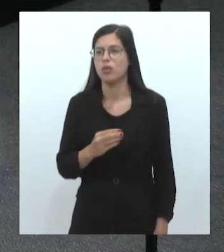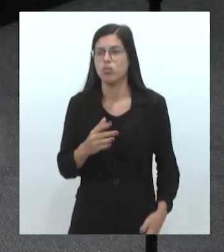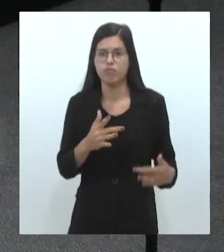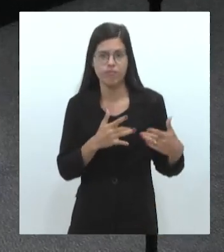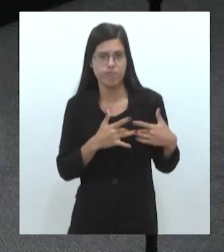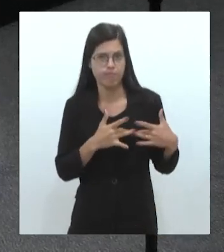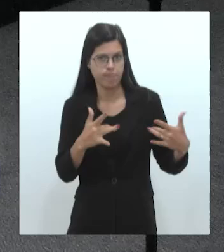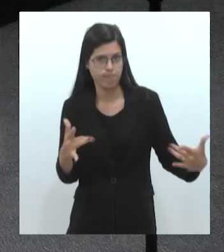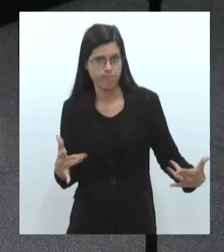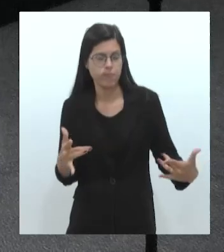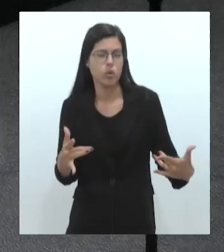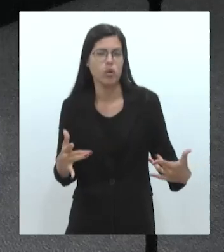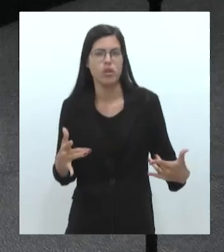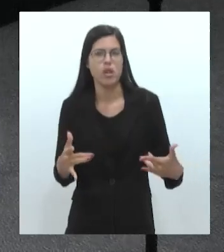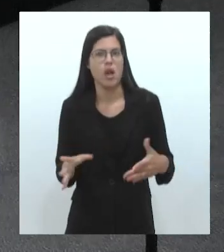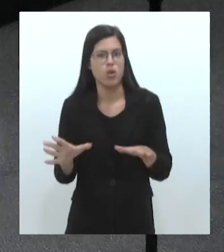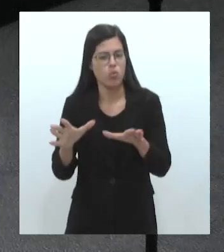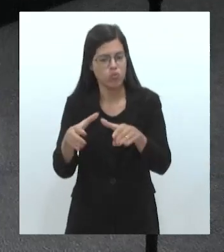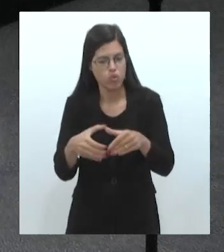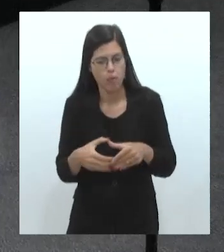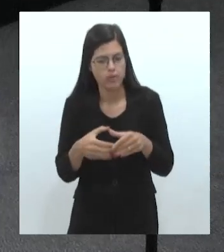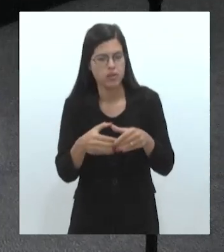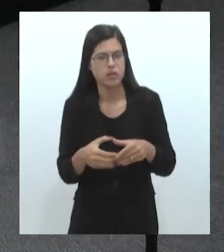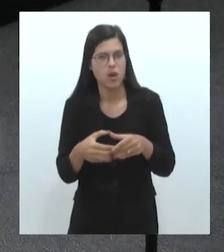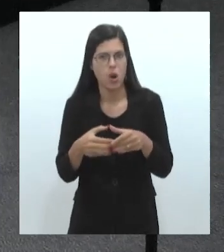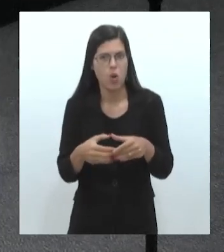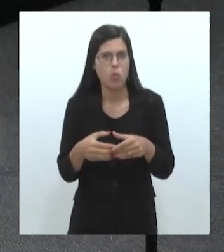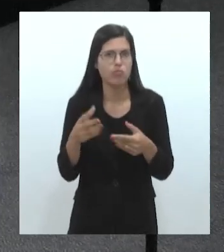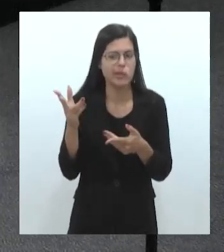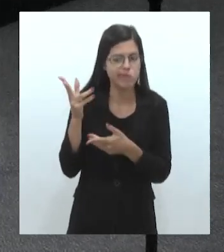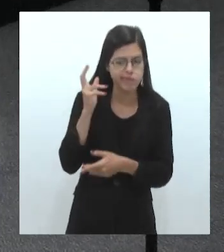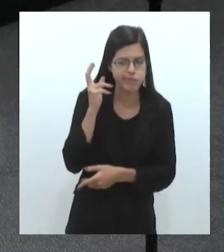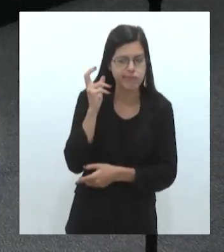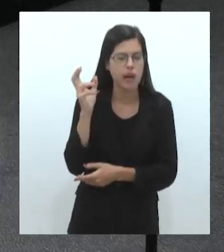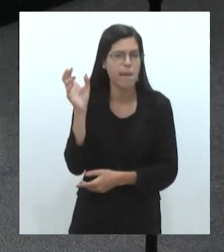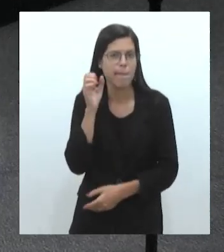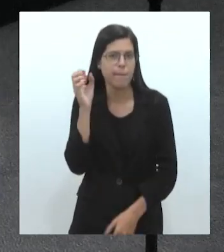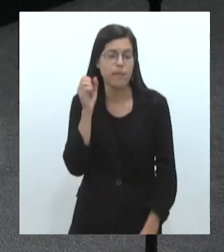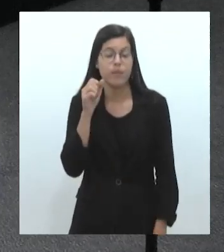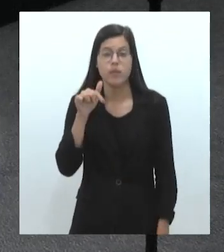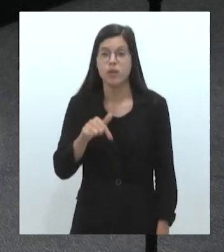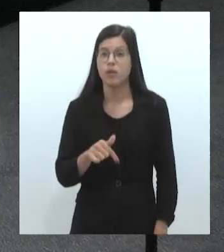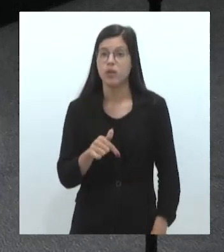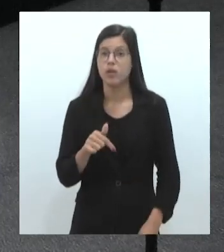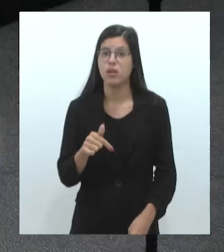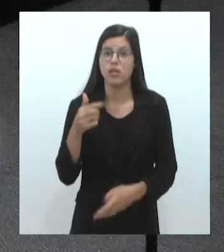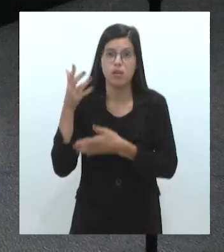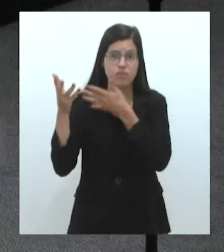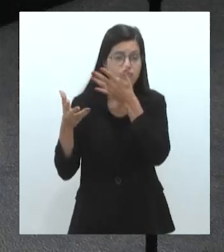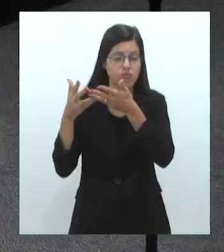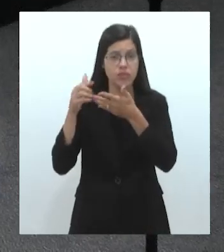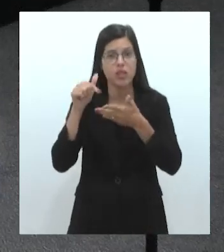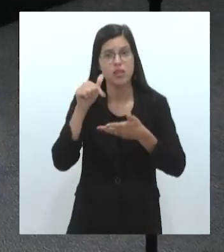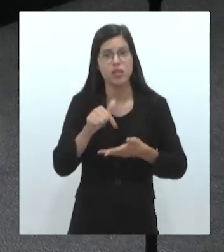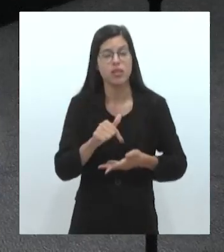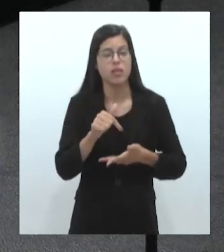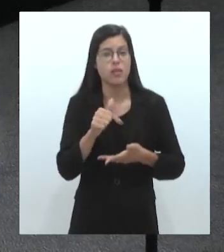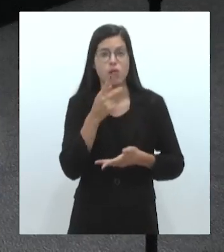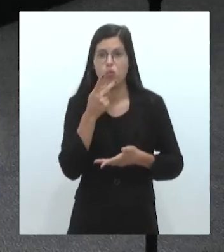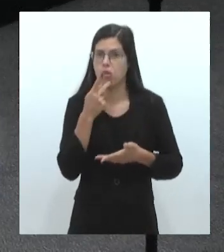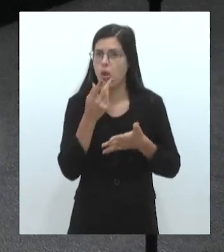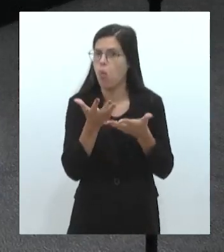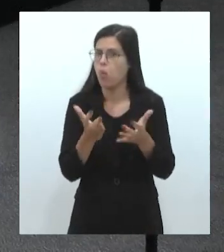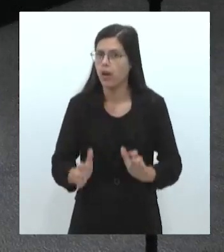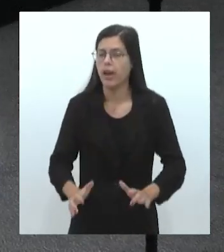solidário, ouviu a comissão, ouviu Vossa Excelência e determinou que não queria mais esse tipo de operação